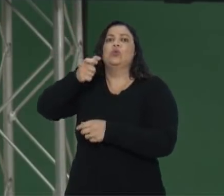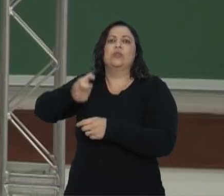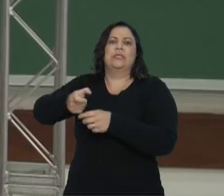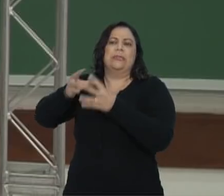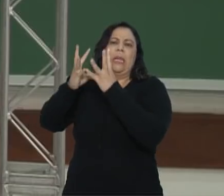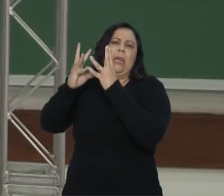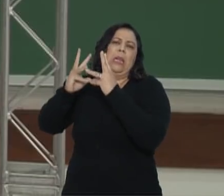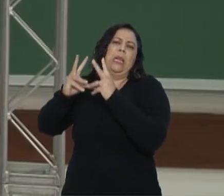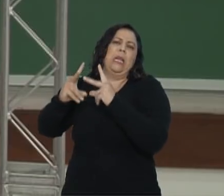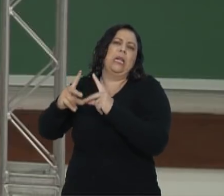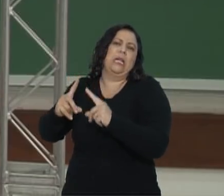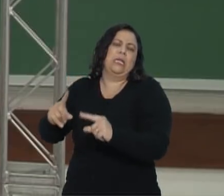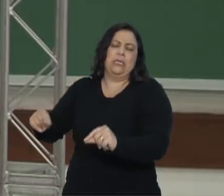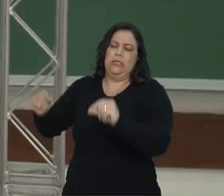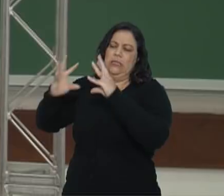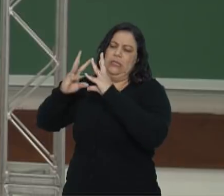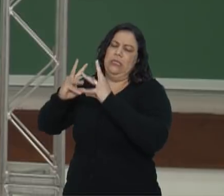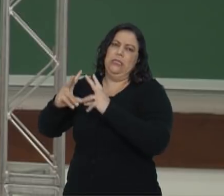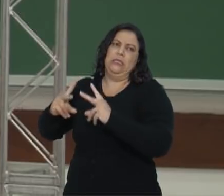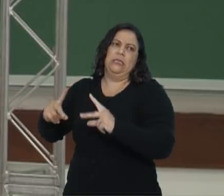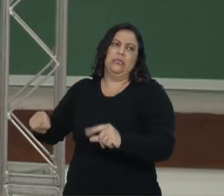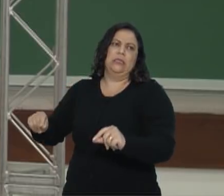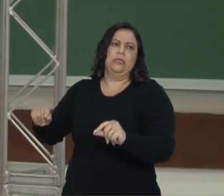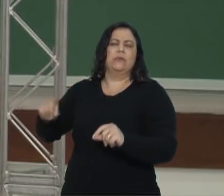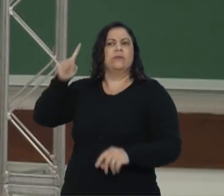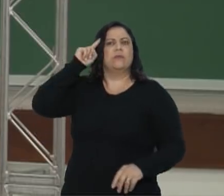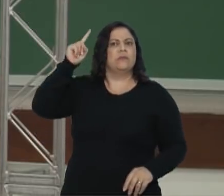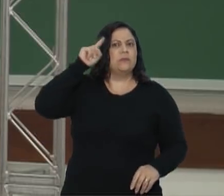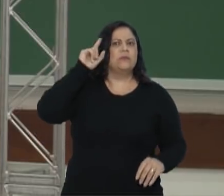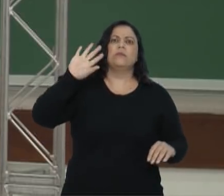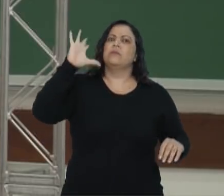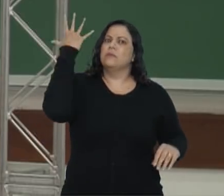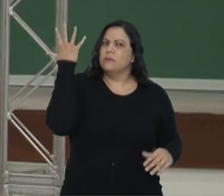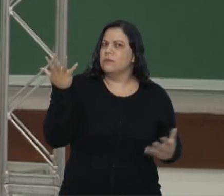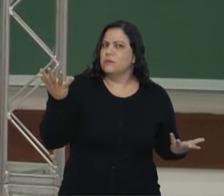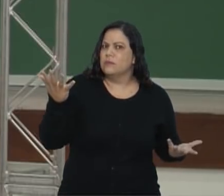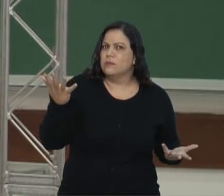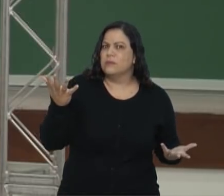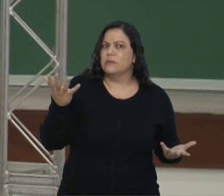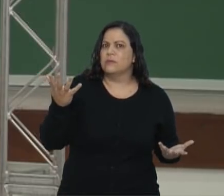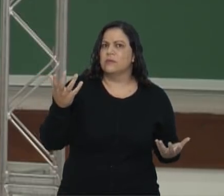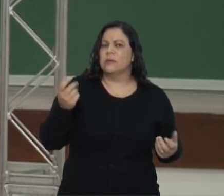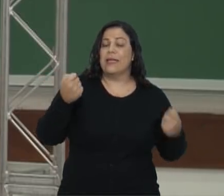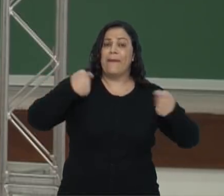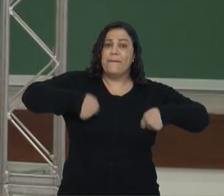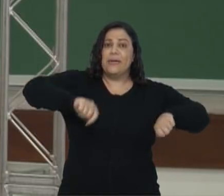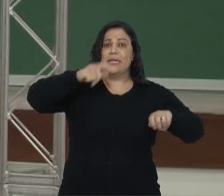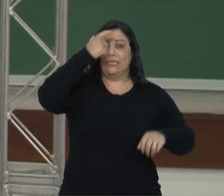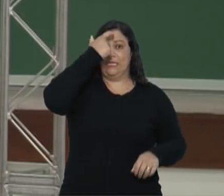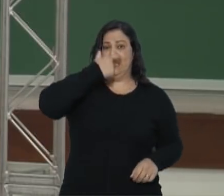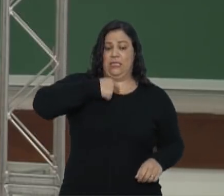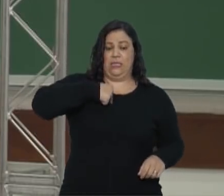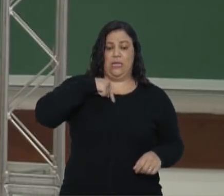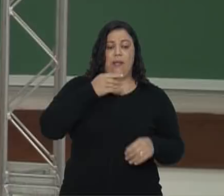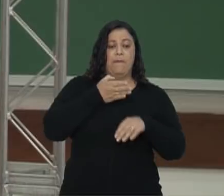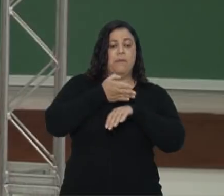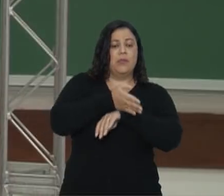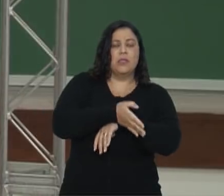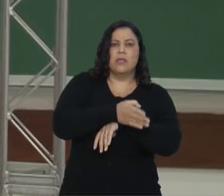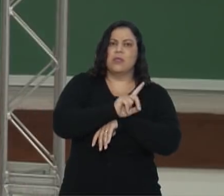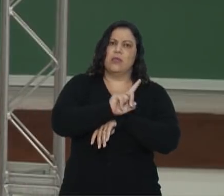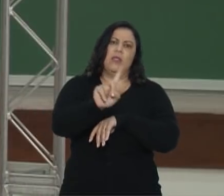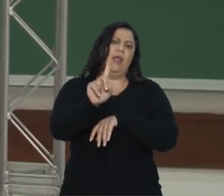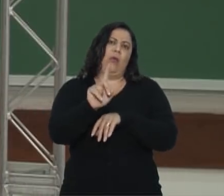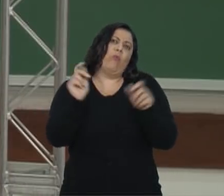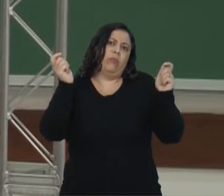que acontecem no cotidiano na natureza e independe da minha presença ou da sua presença. Claro que eu posso quebrar